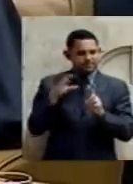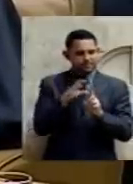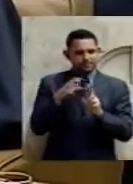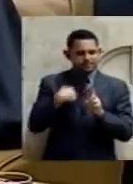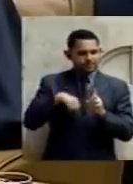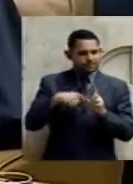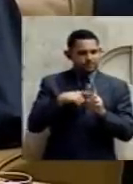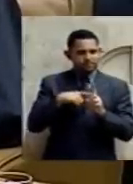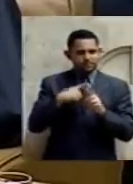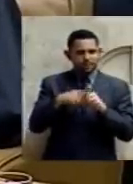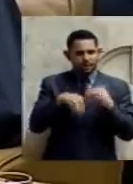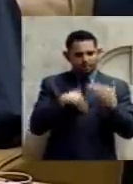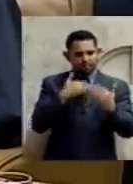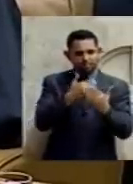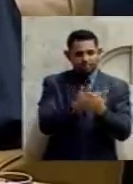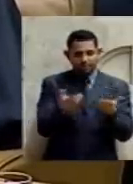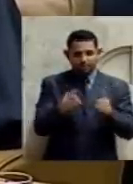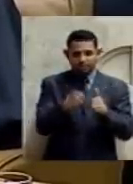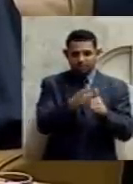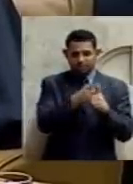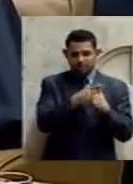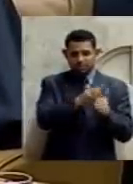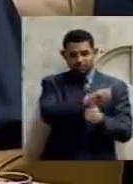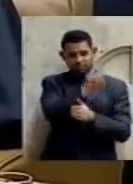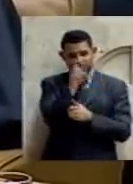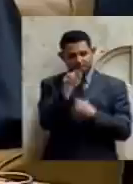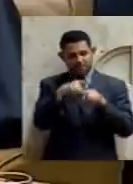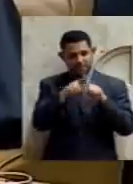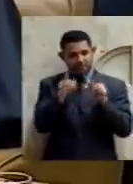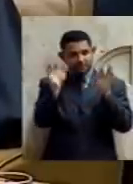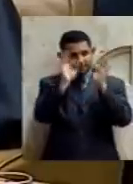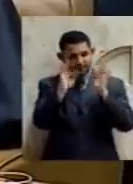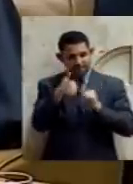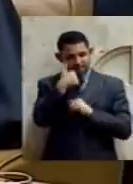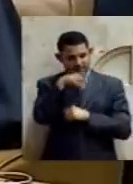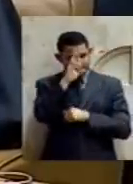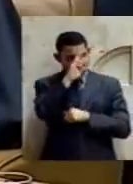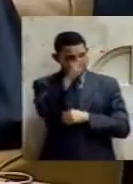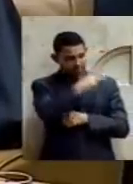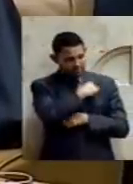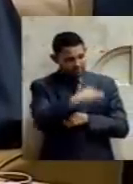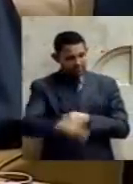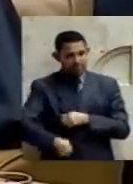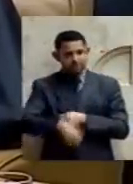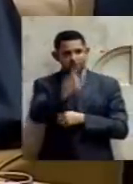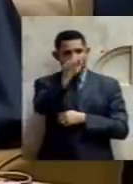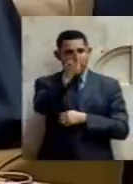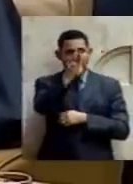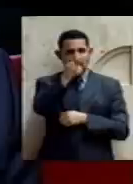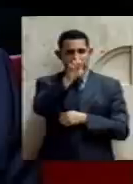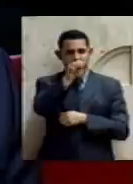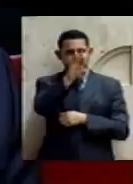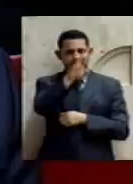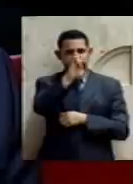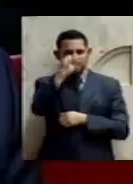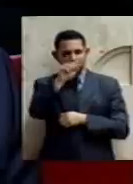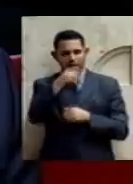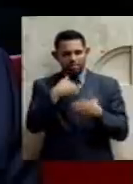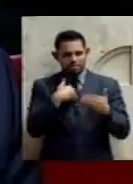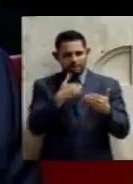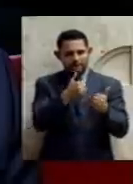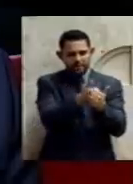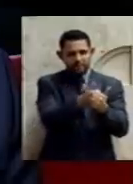Padre Novato em sua primeira missa. Feliz Vossa Excelência, ministro Aires de Brito, que até a véspera da